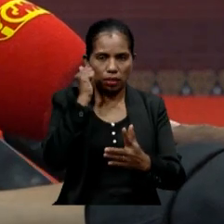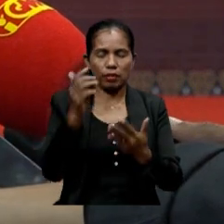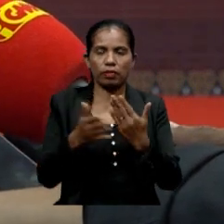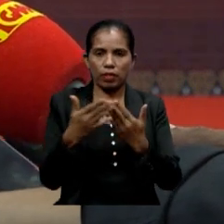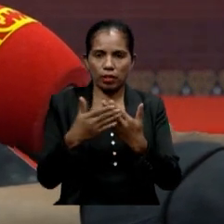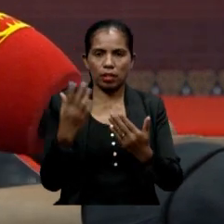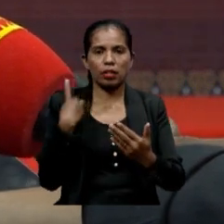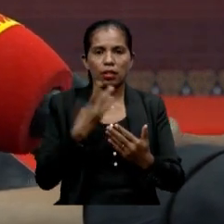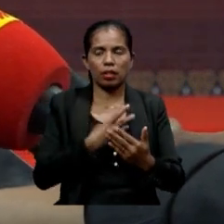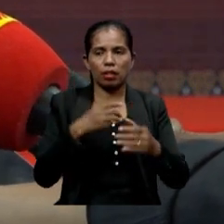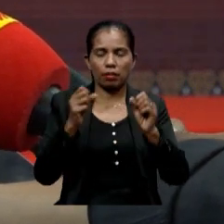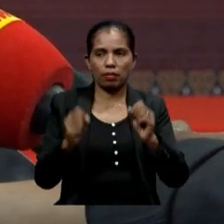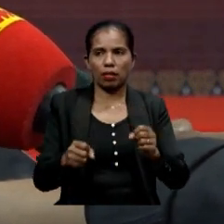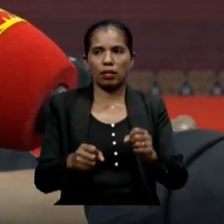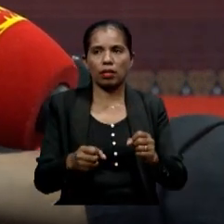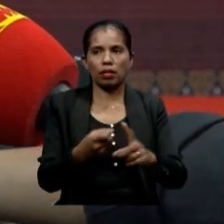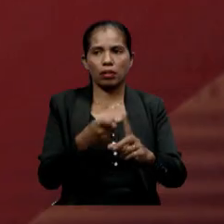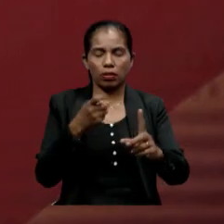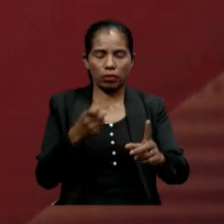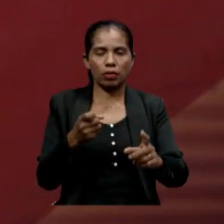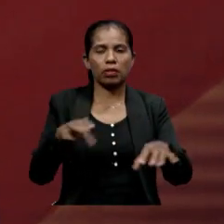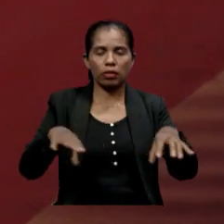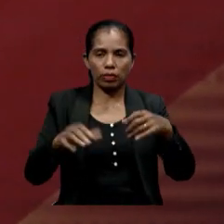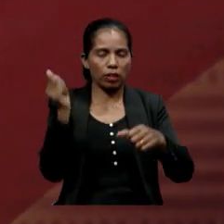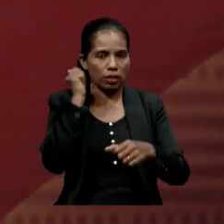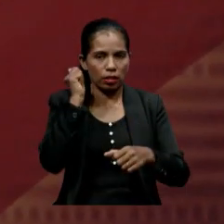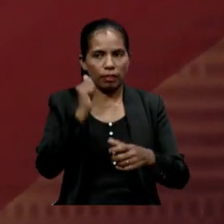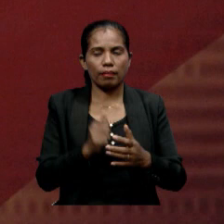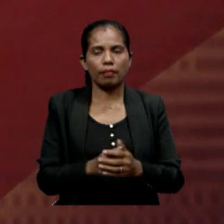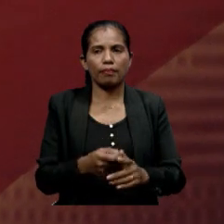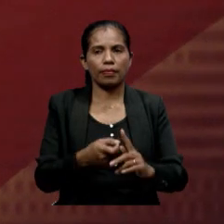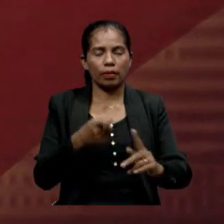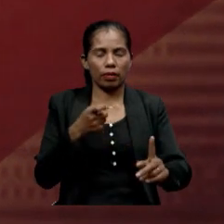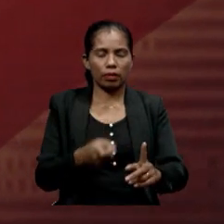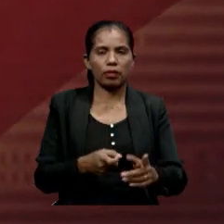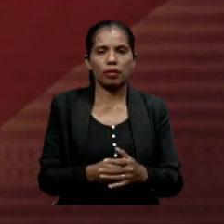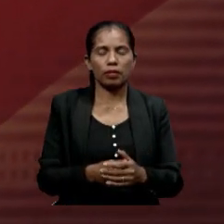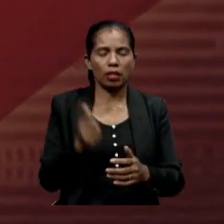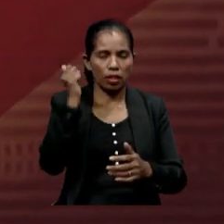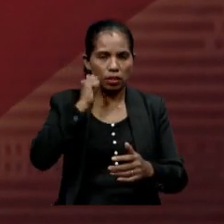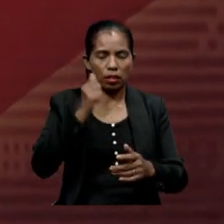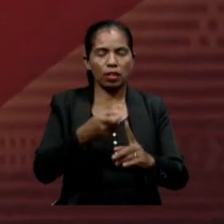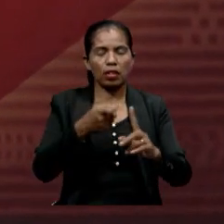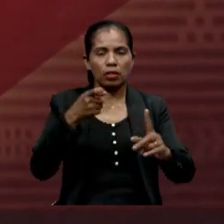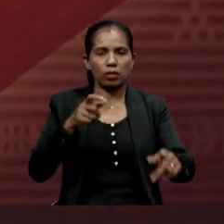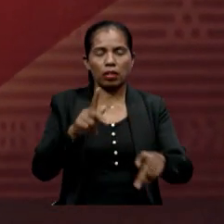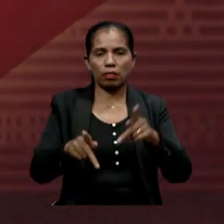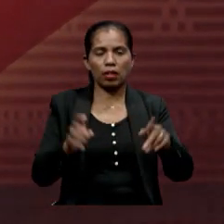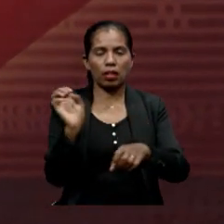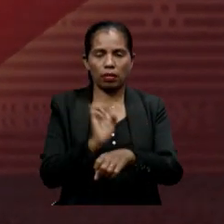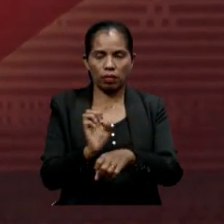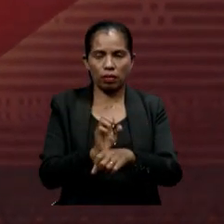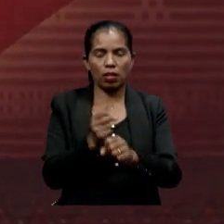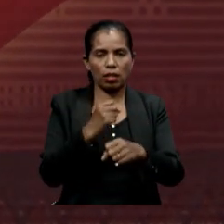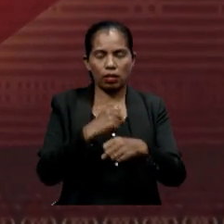bele halo interface maso sistema ASEAN ya. Além da delegação Missão Exploratório ASEAN, Rússia Pilar Comunidade e Economia,